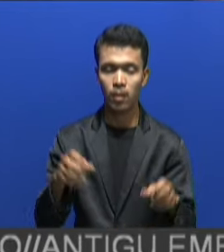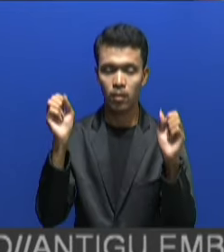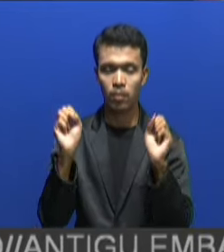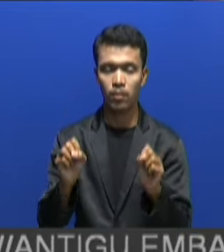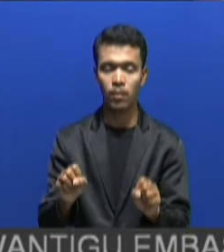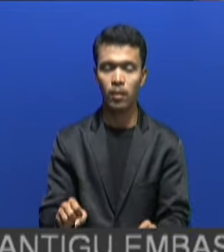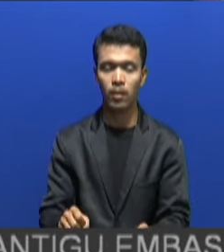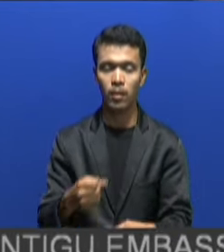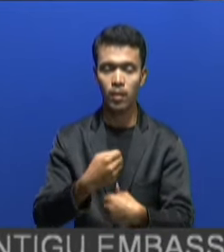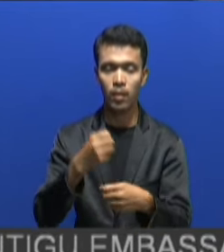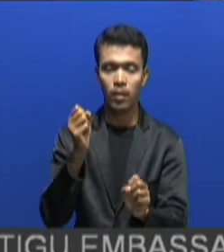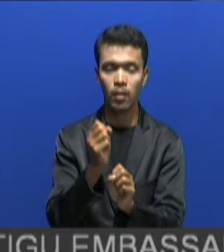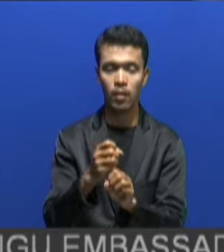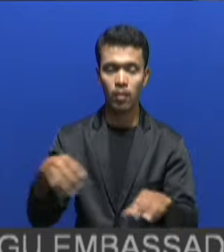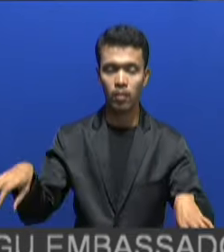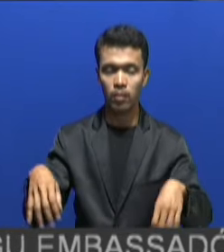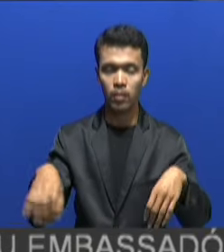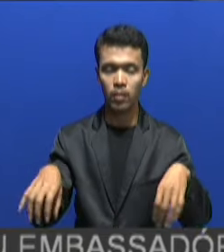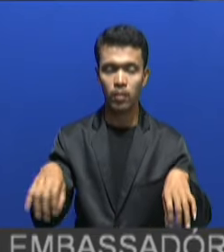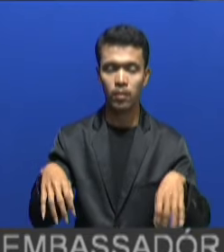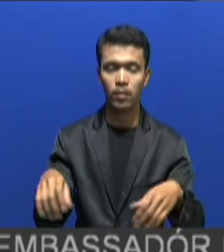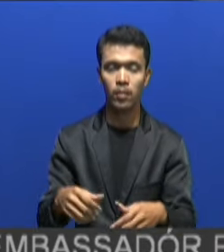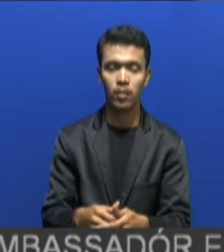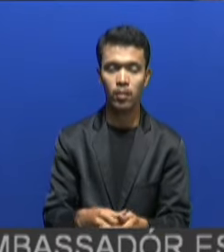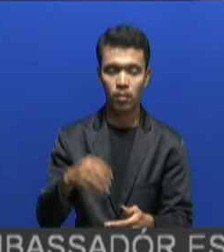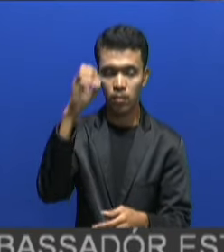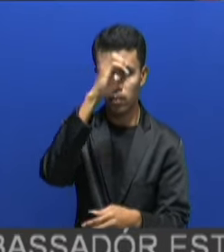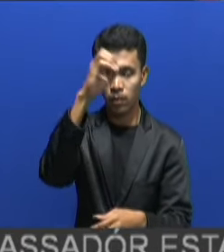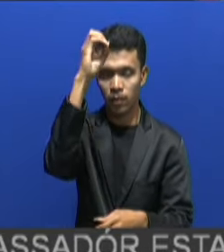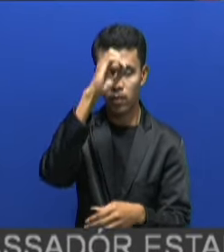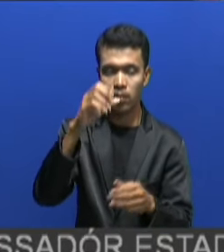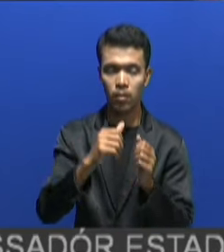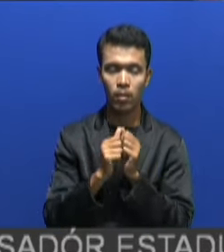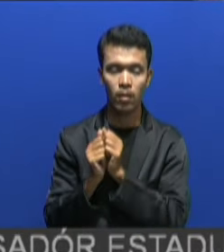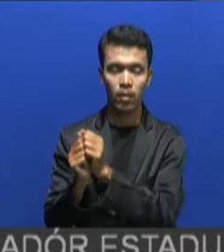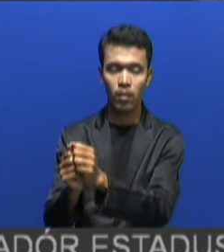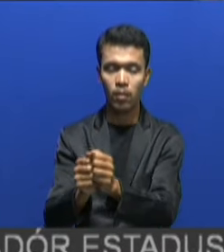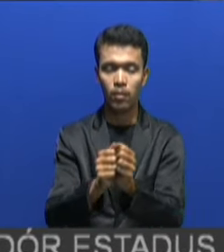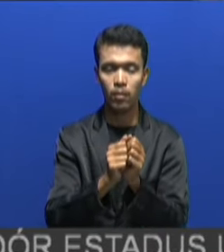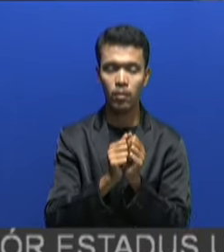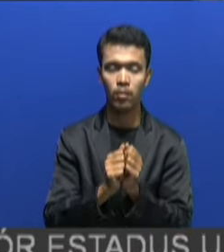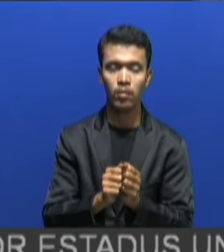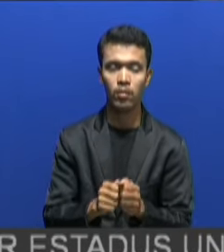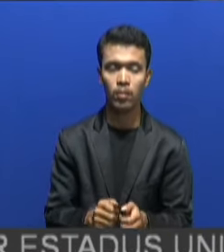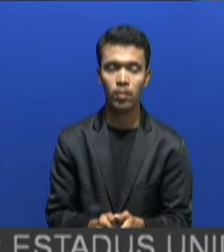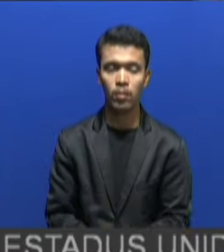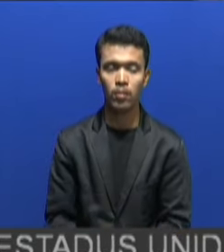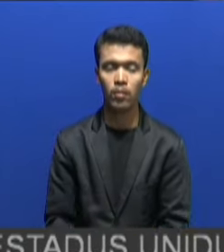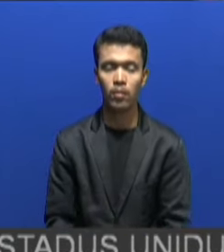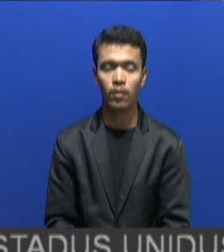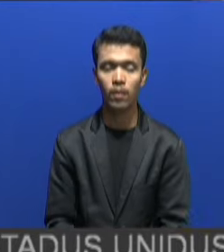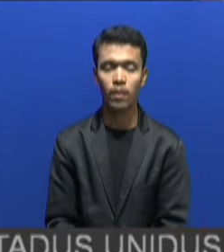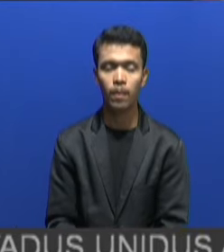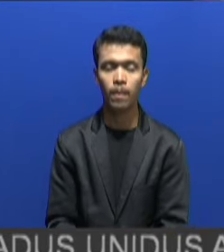atubele hala ocnar e hala operação conjunta neve junta muito com unidade especial, batalhão ordem